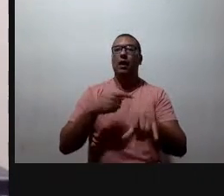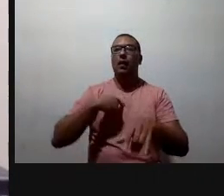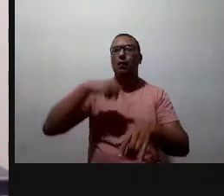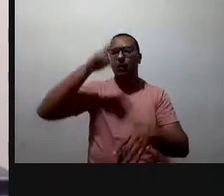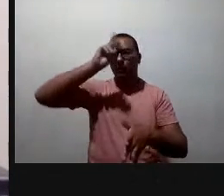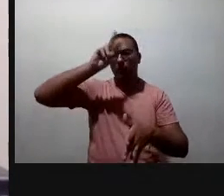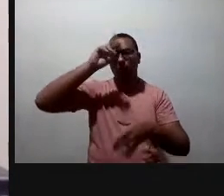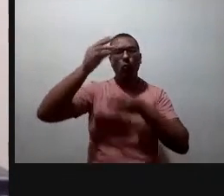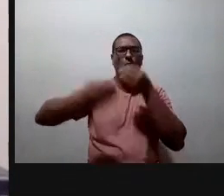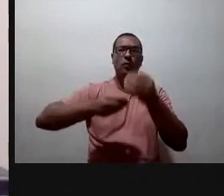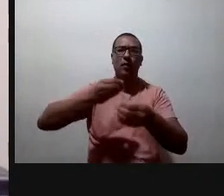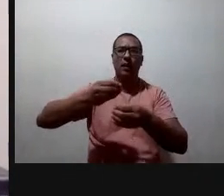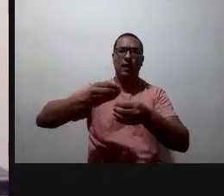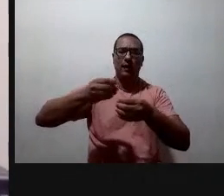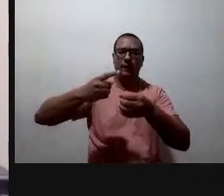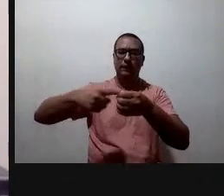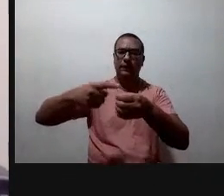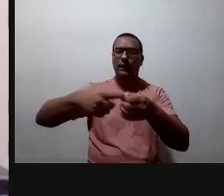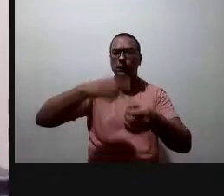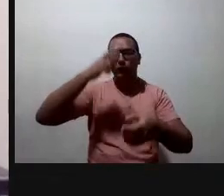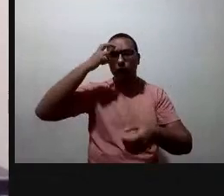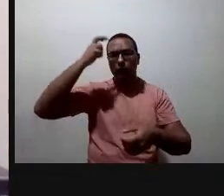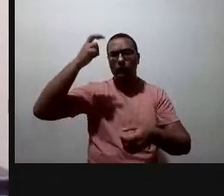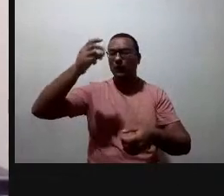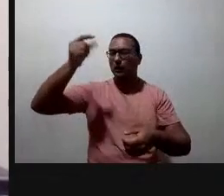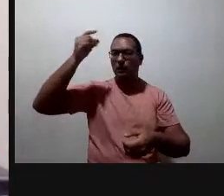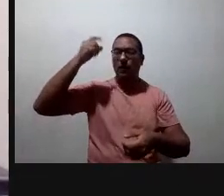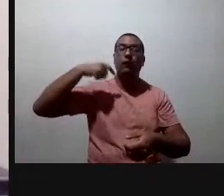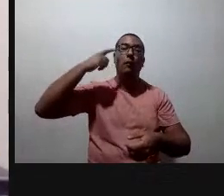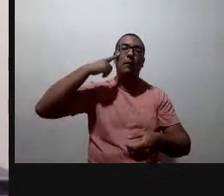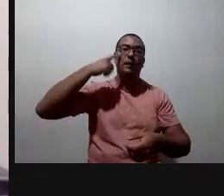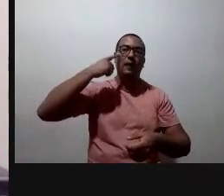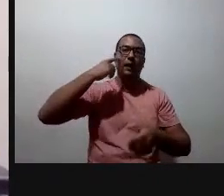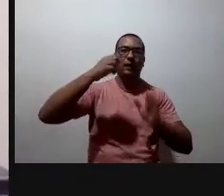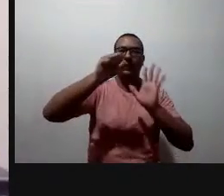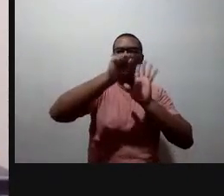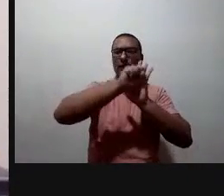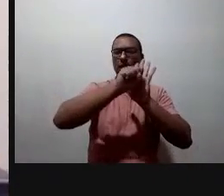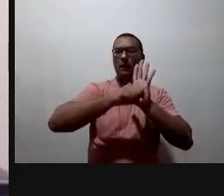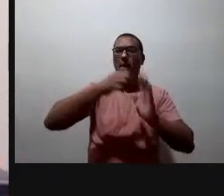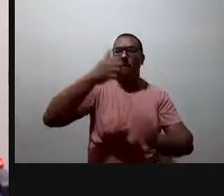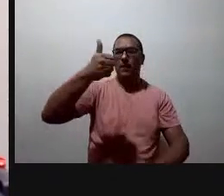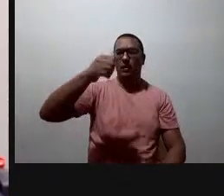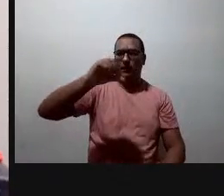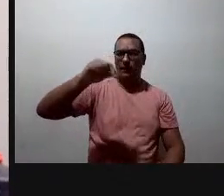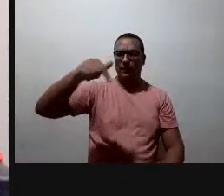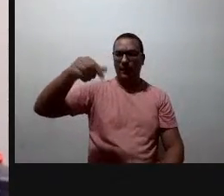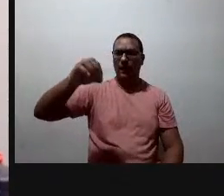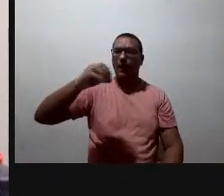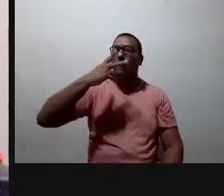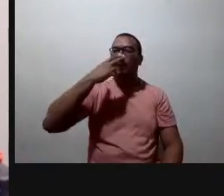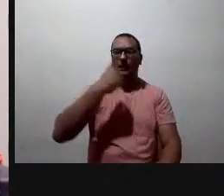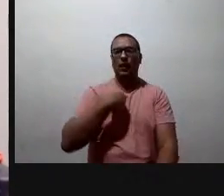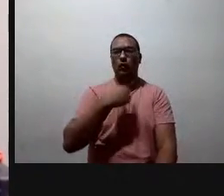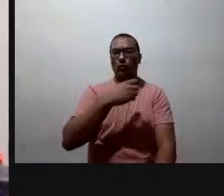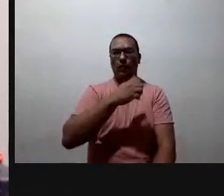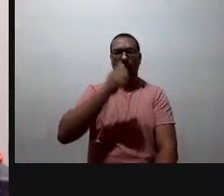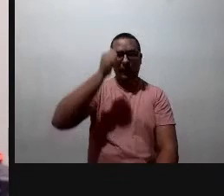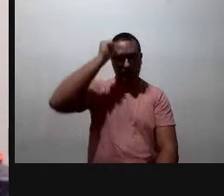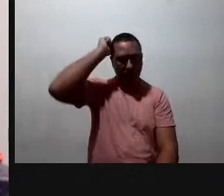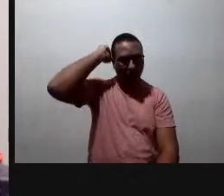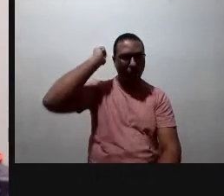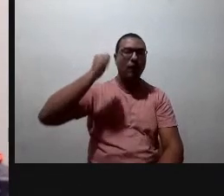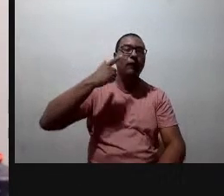inteligente, na década de 70, eu vou ser meio chato aqui agora, viu, pessoal? Meio acadêmico. Na década de